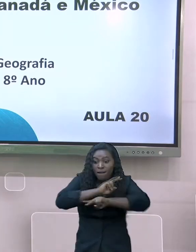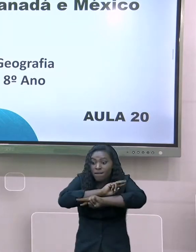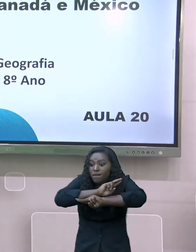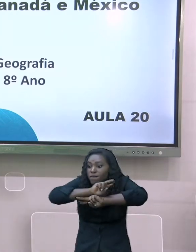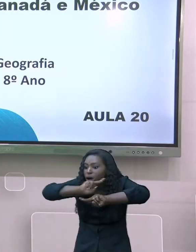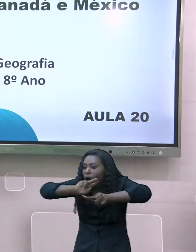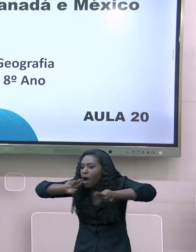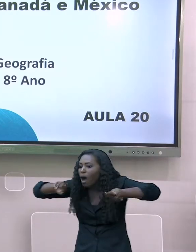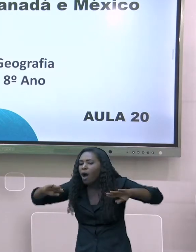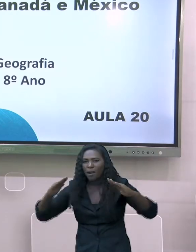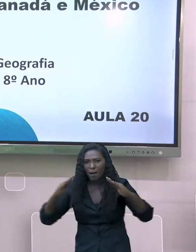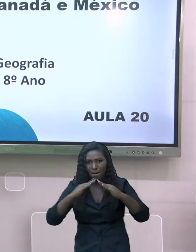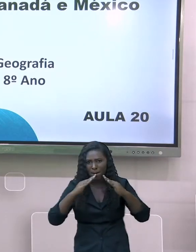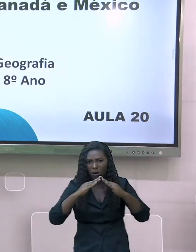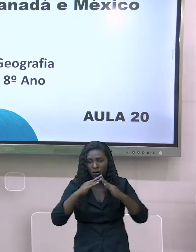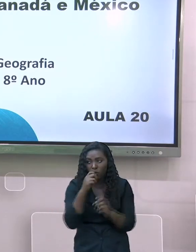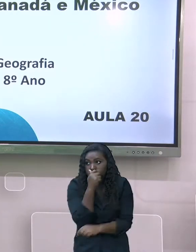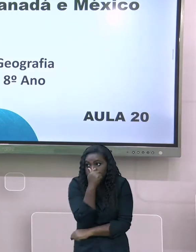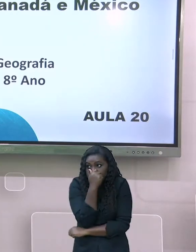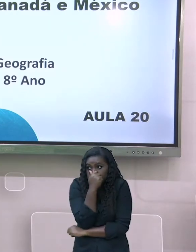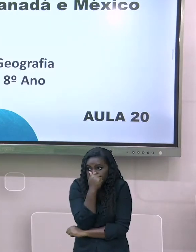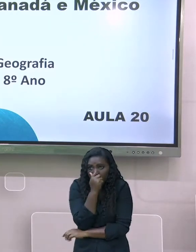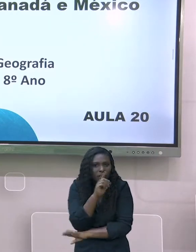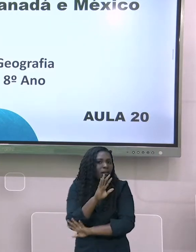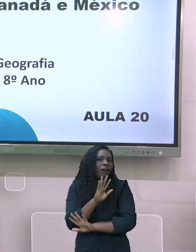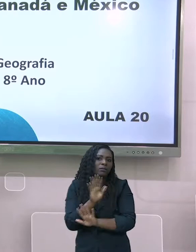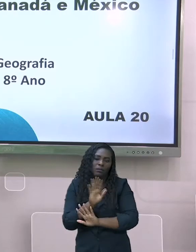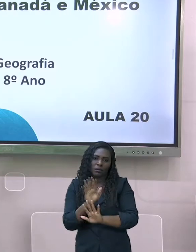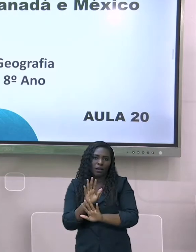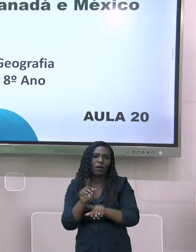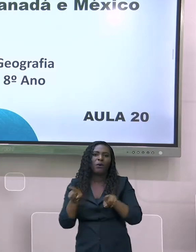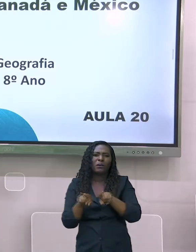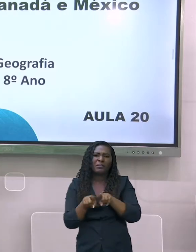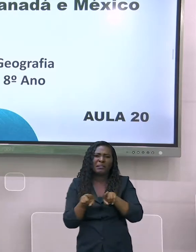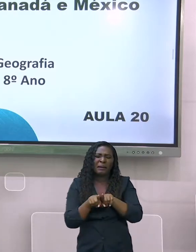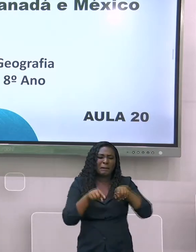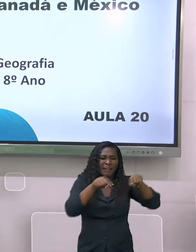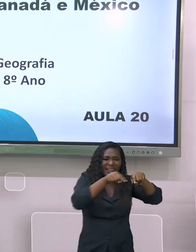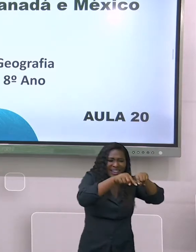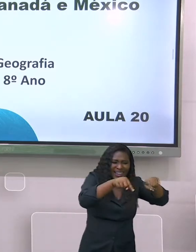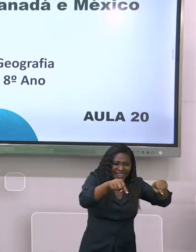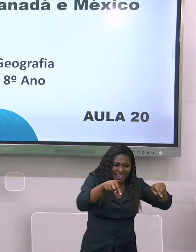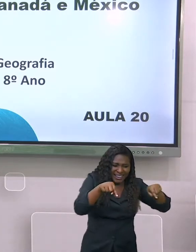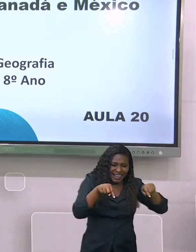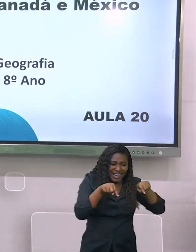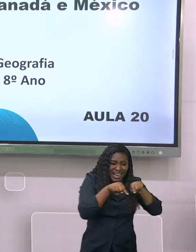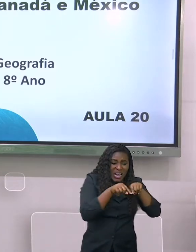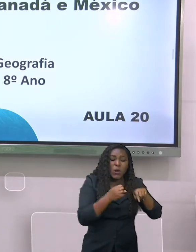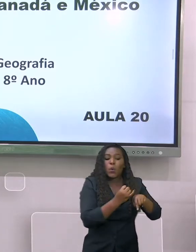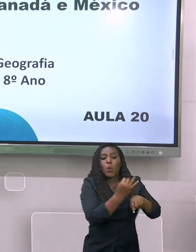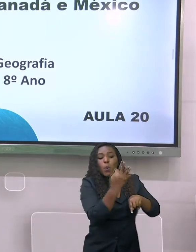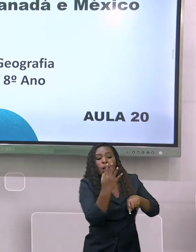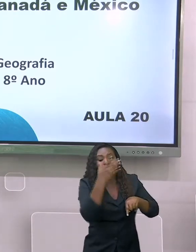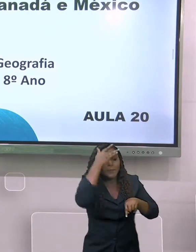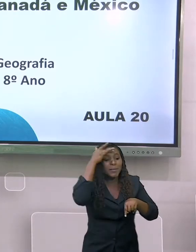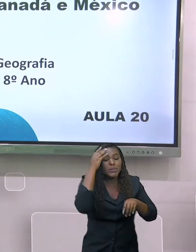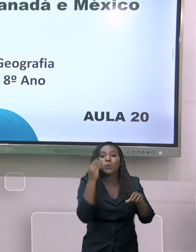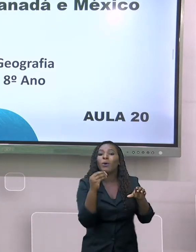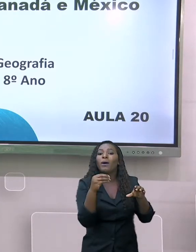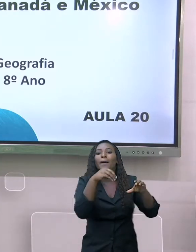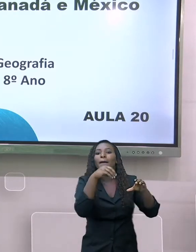povoado. Embora Canadá venha estar